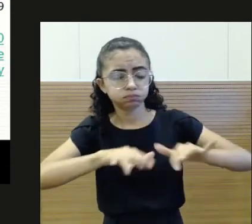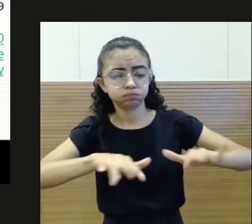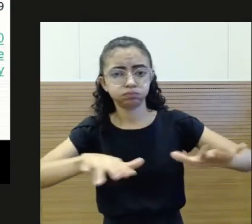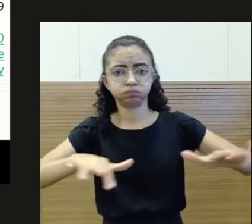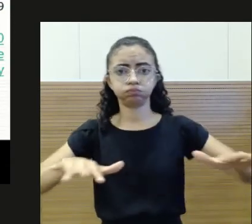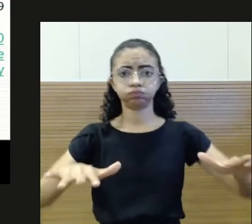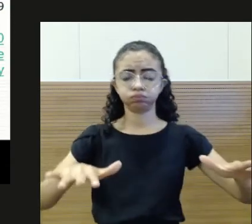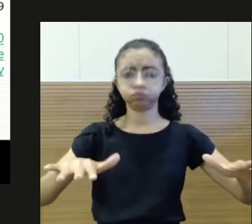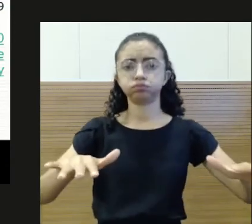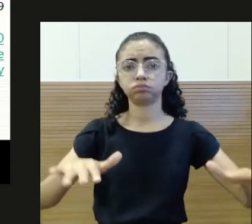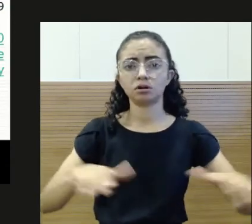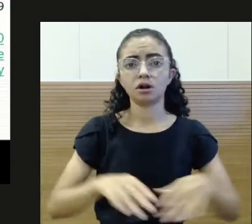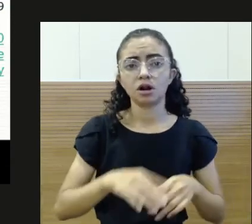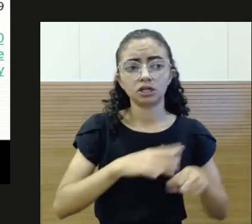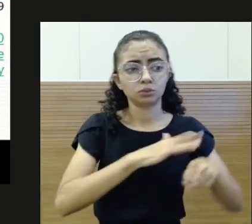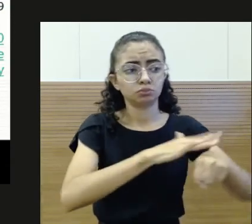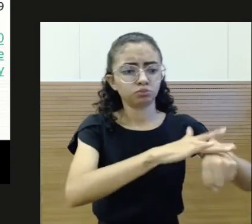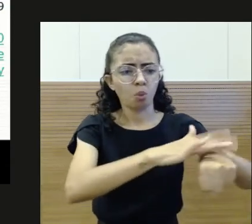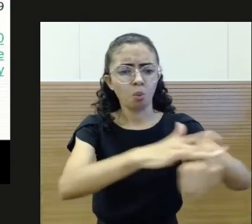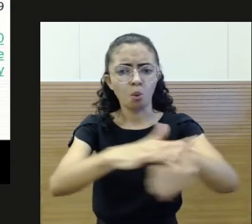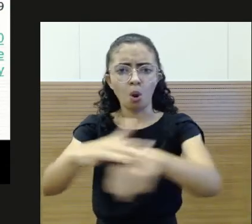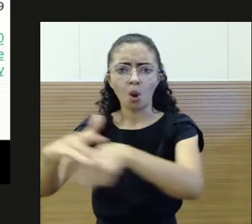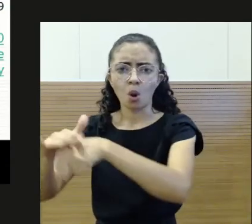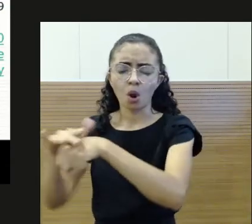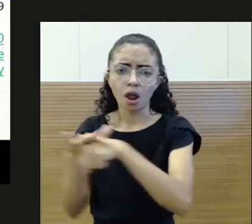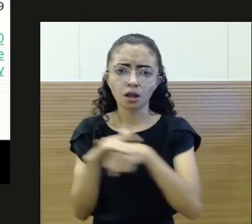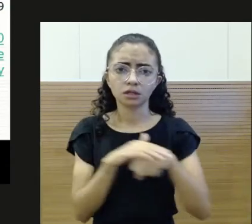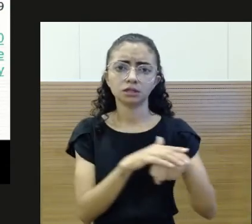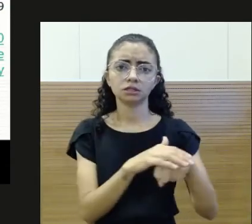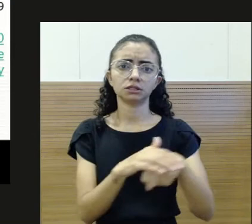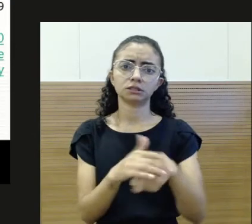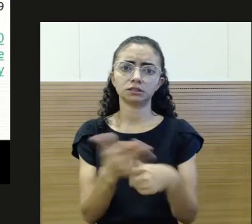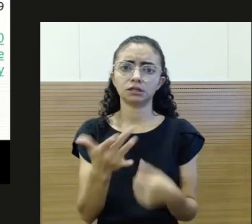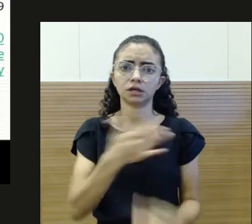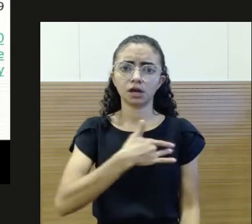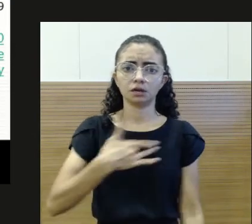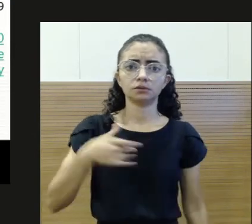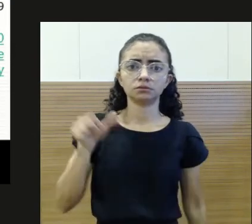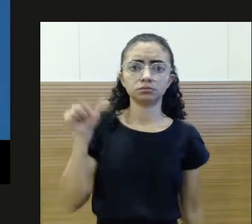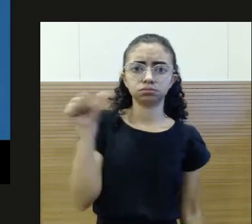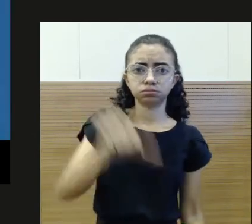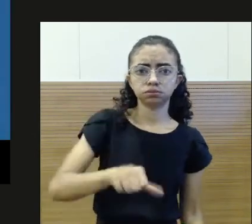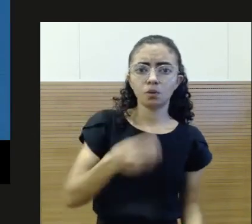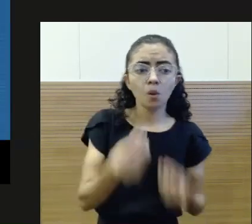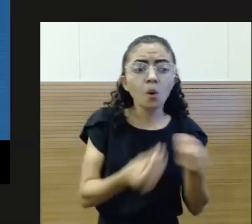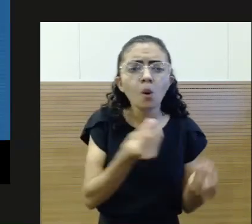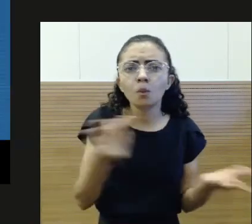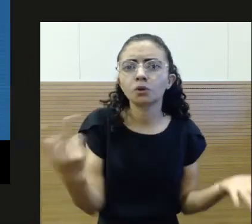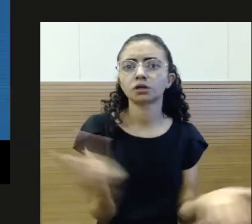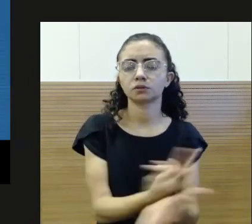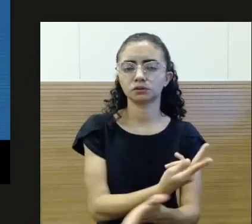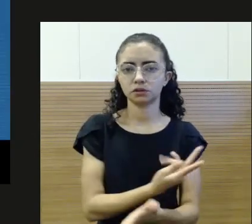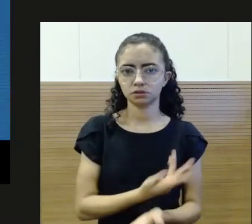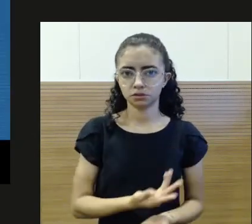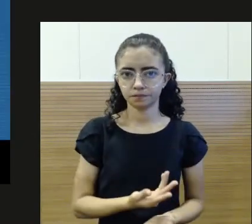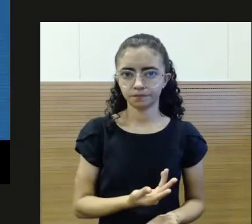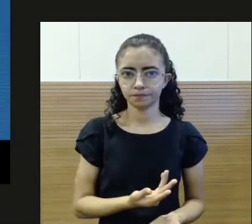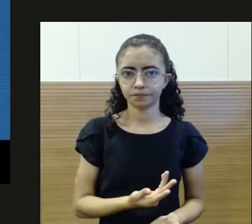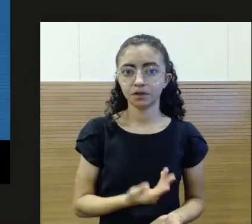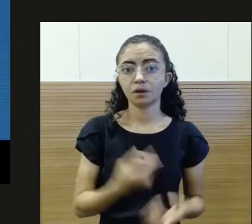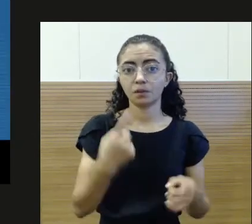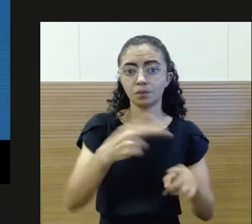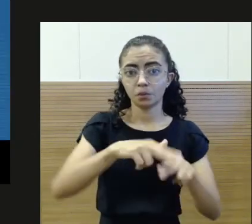de doenças e condições de saúde são geradas por conta desse